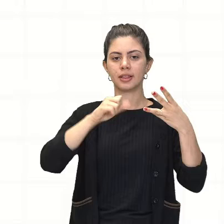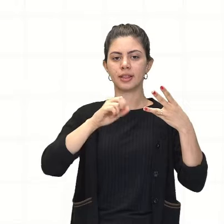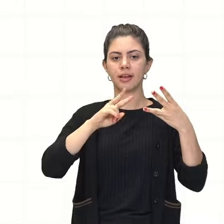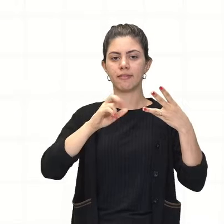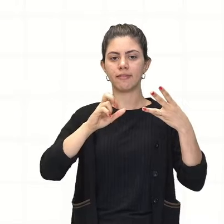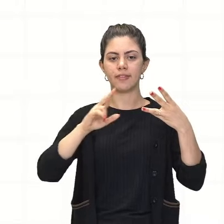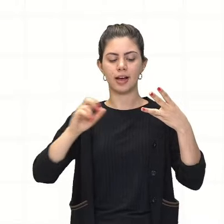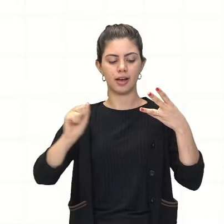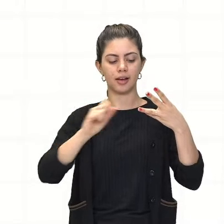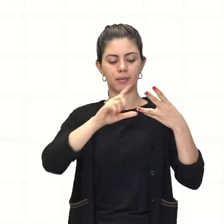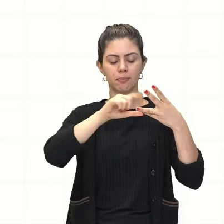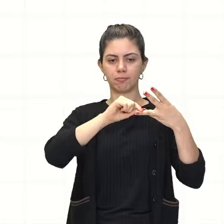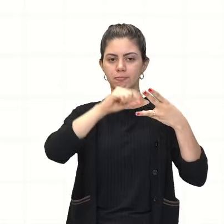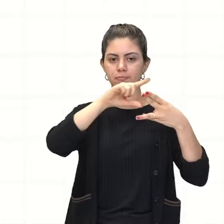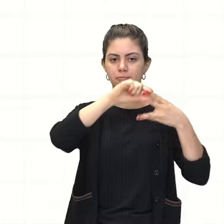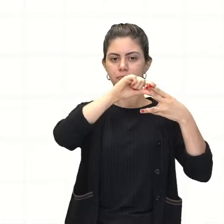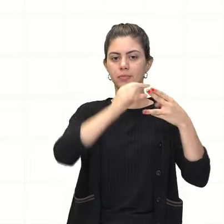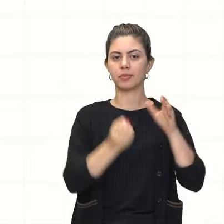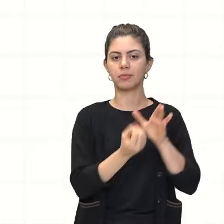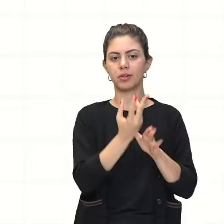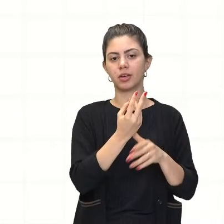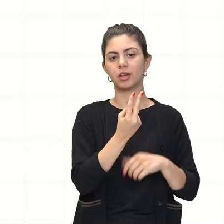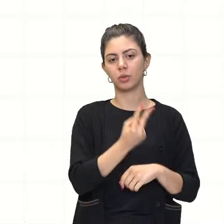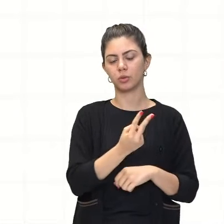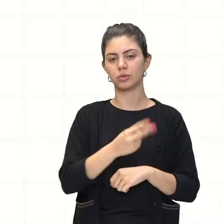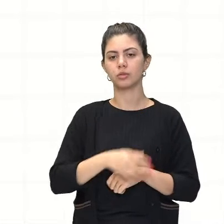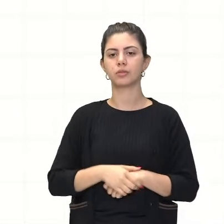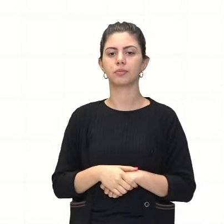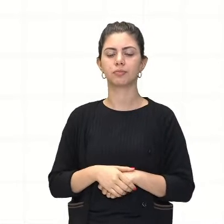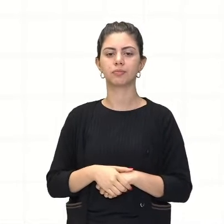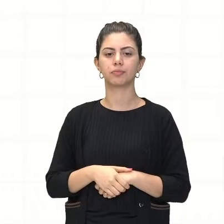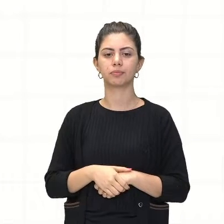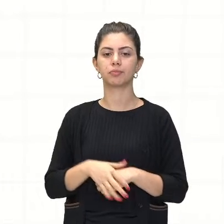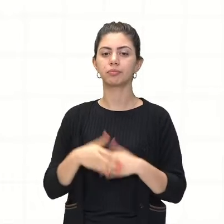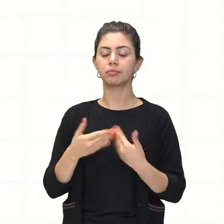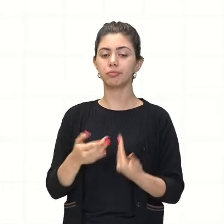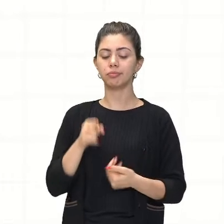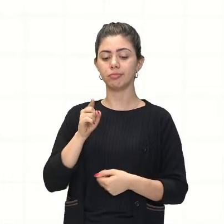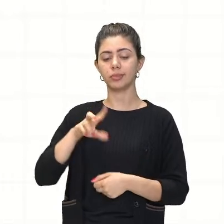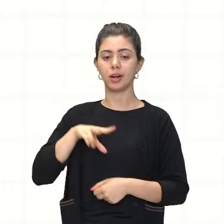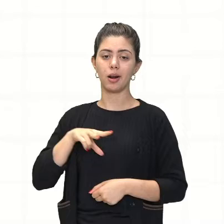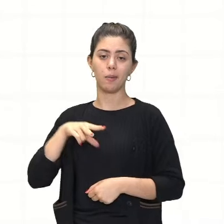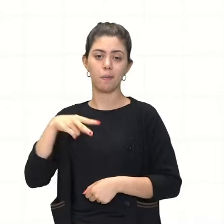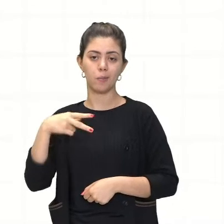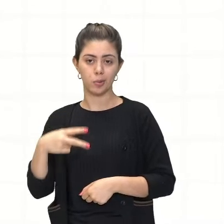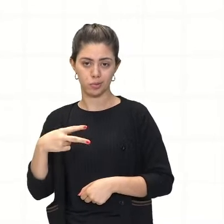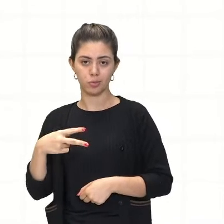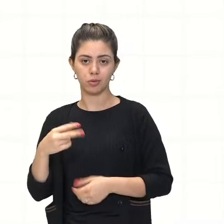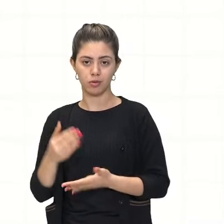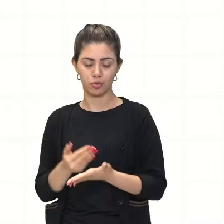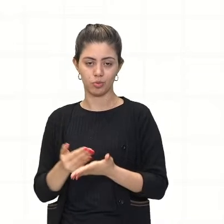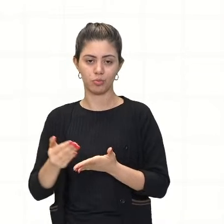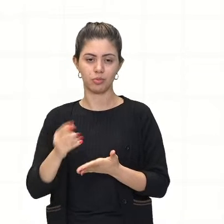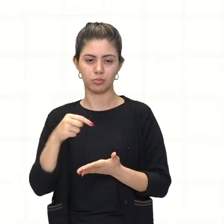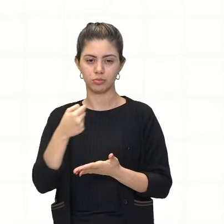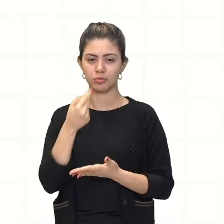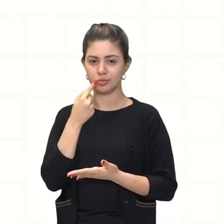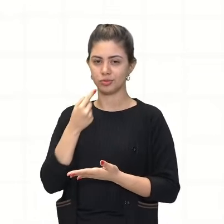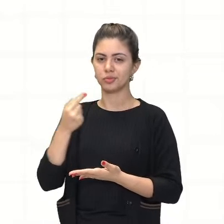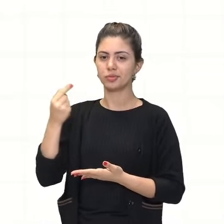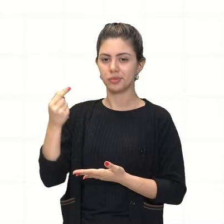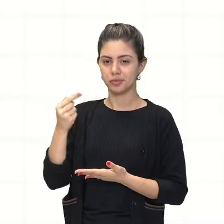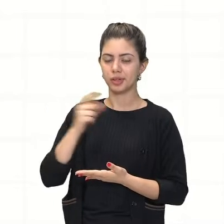domínio. E em relação a Portugal, ao início de Portugal, a gente vai ver essa